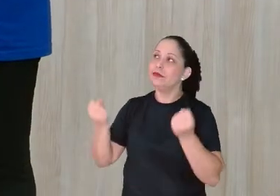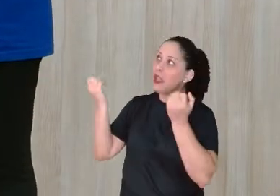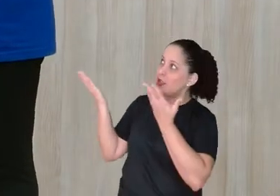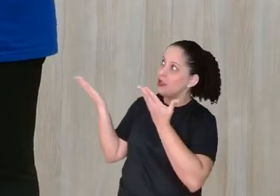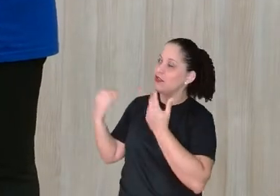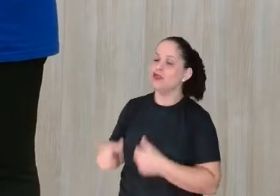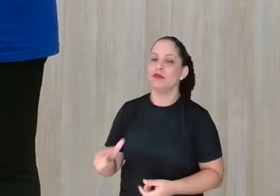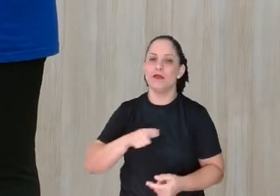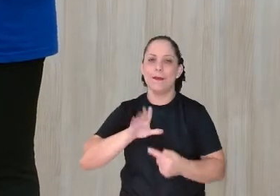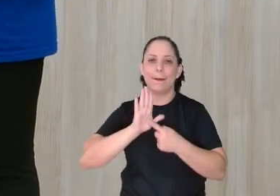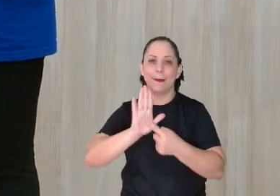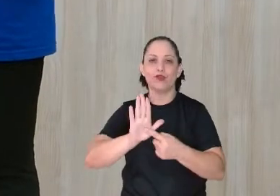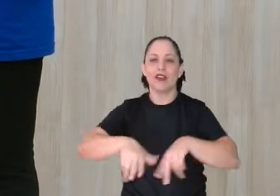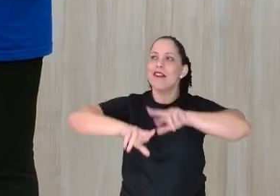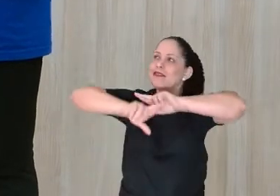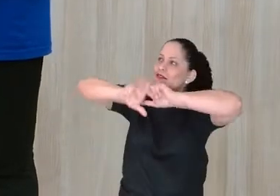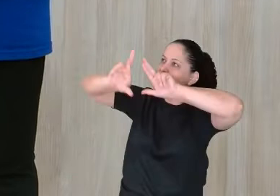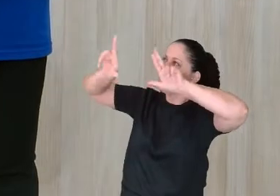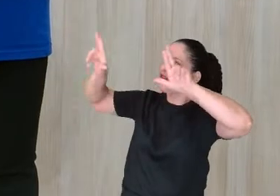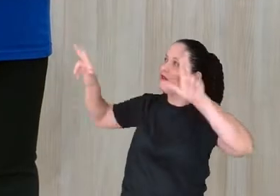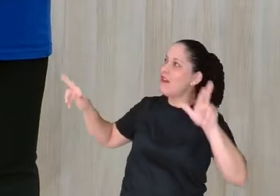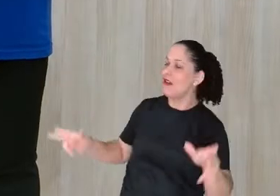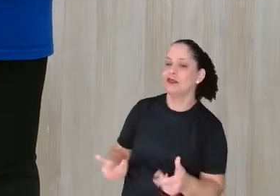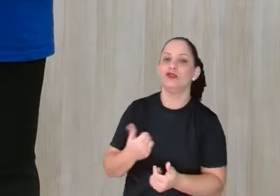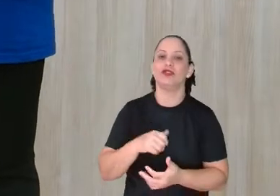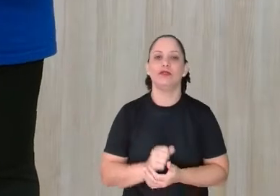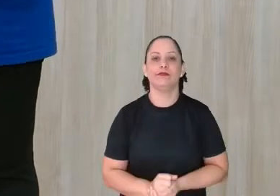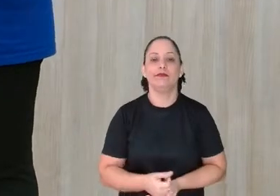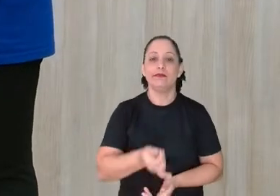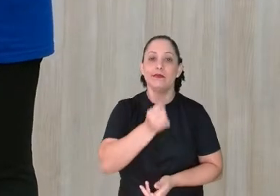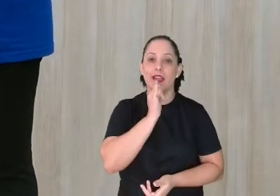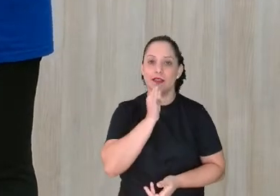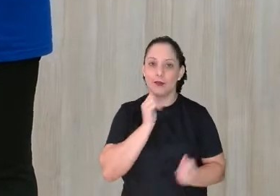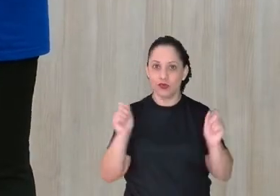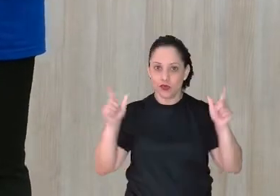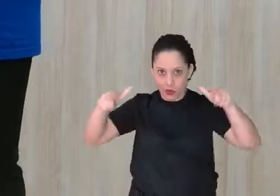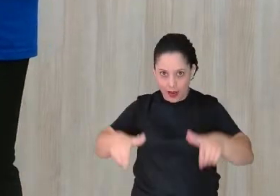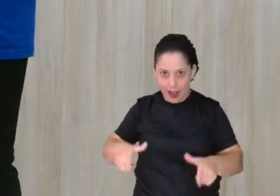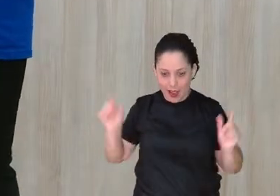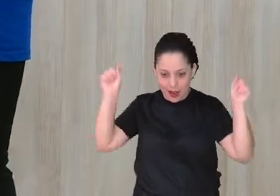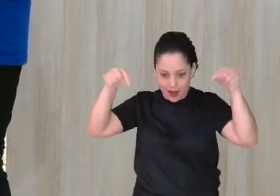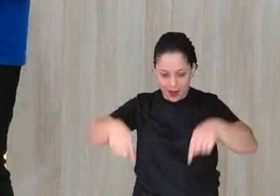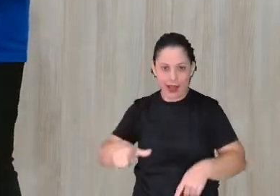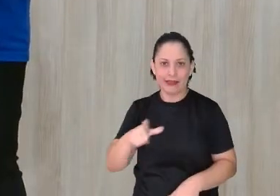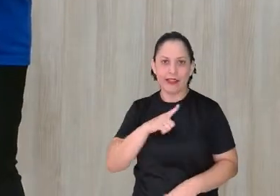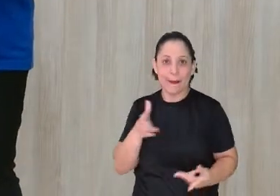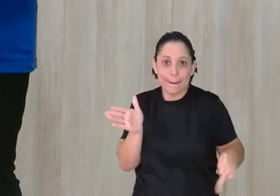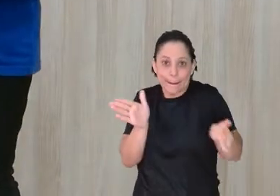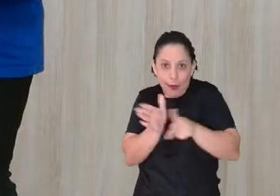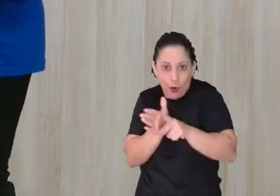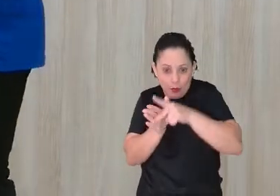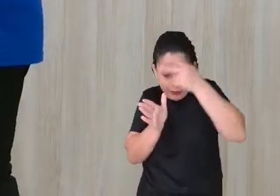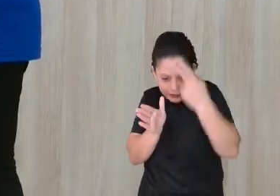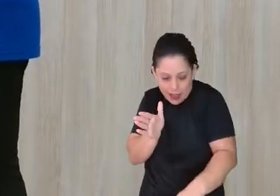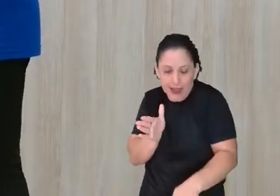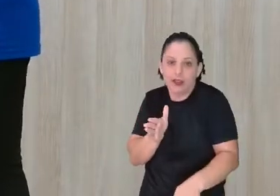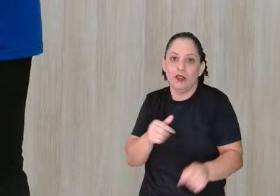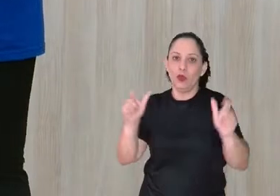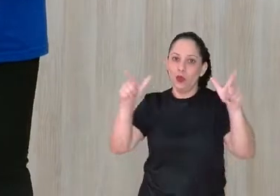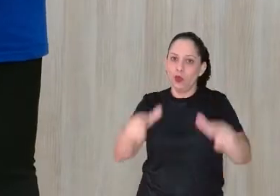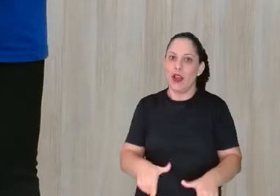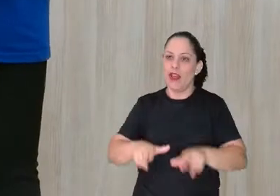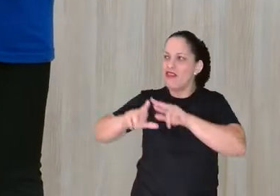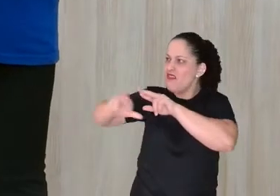grande biodiversidade, e um exemplo são que nesses locais existem espécies endêmicas que a gente só vai encontrar